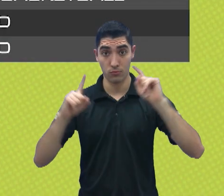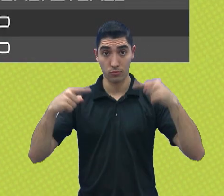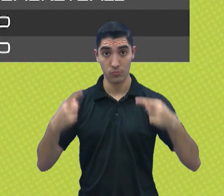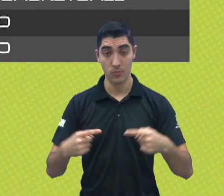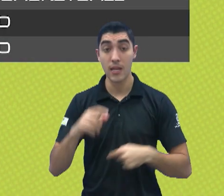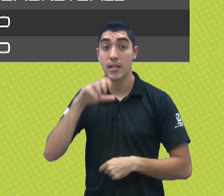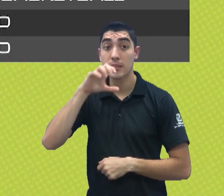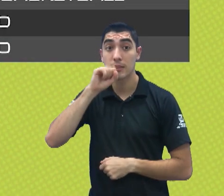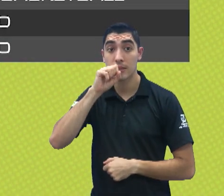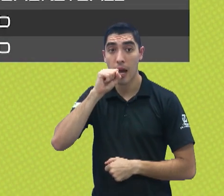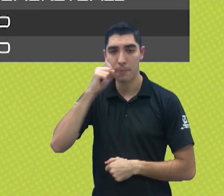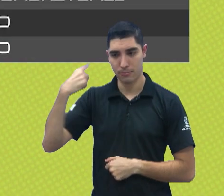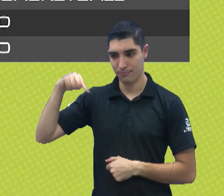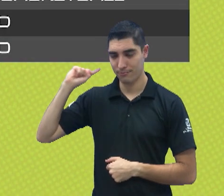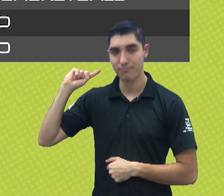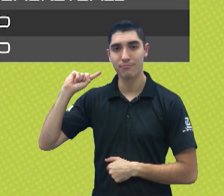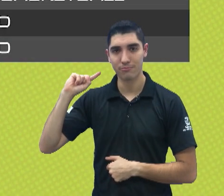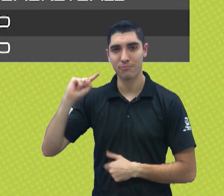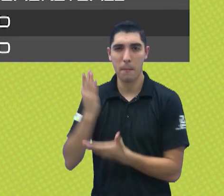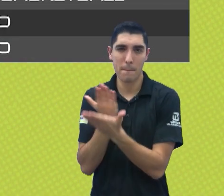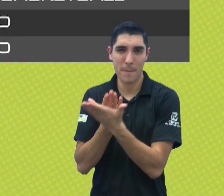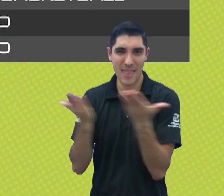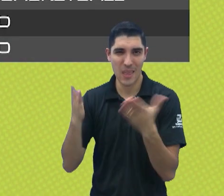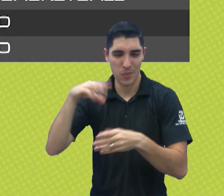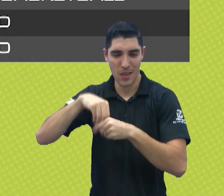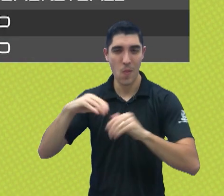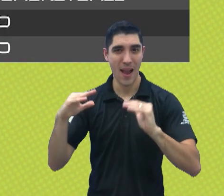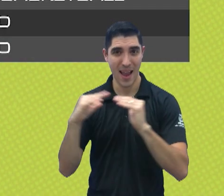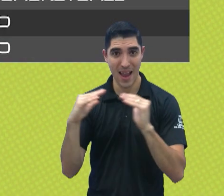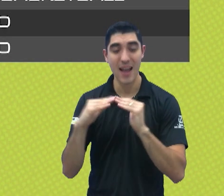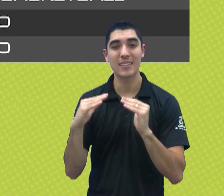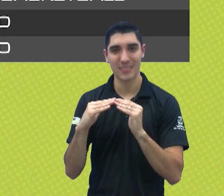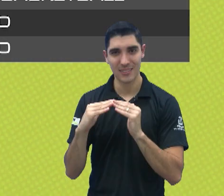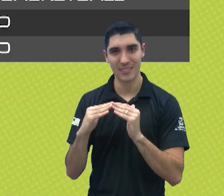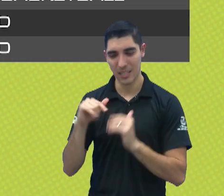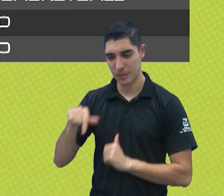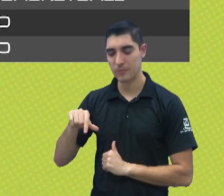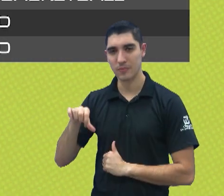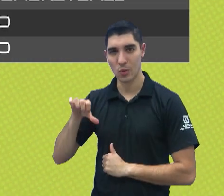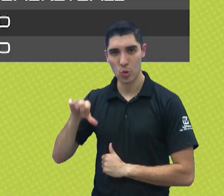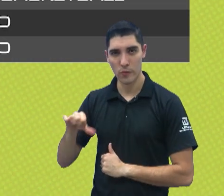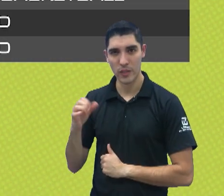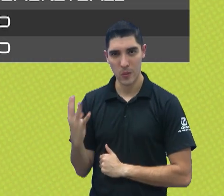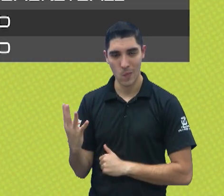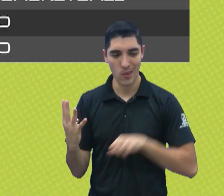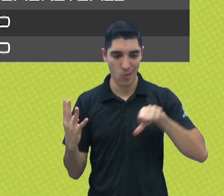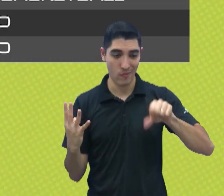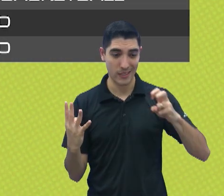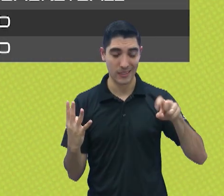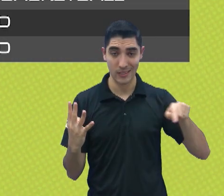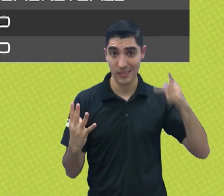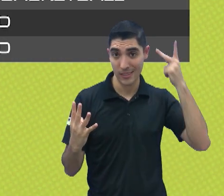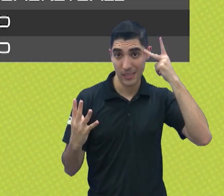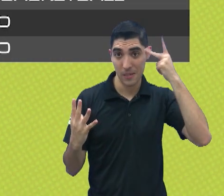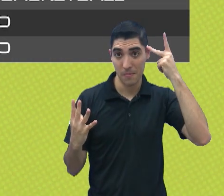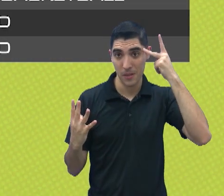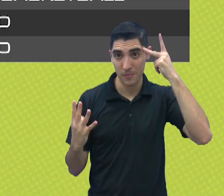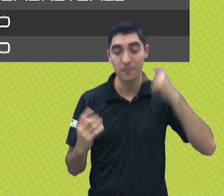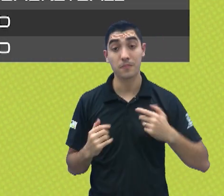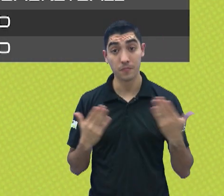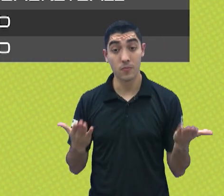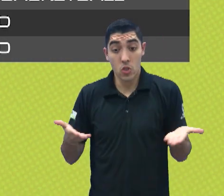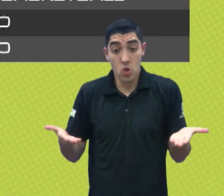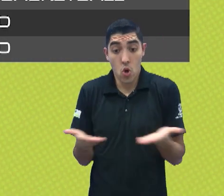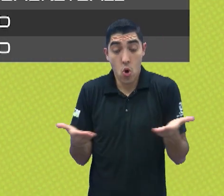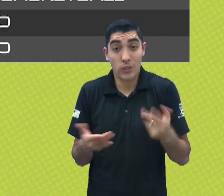sábado, o São José acabou perdendo em casa. Um jogo bom aí, como você acabou de acompanhar na matéria do Dudu, 95-94. Hoje